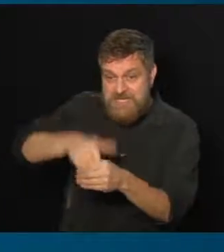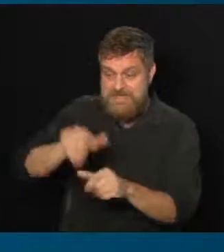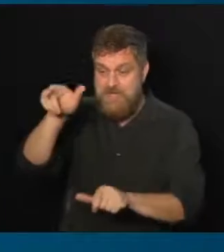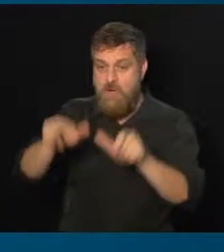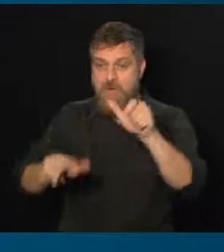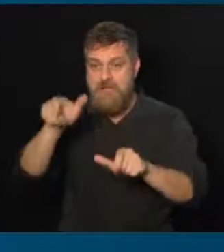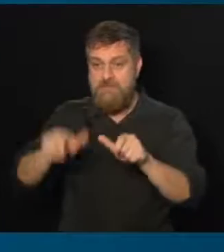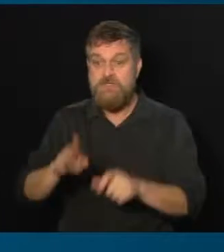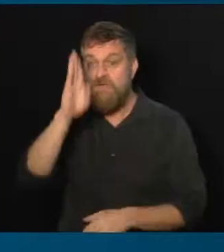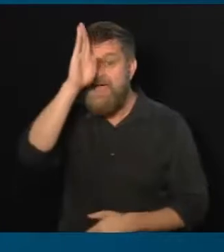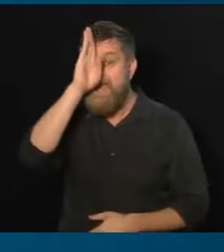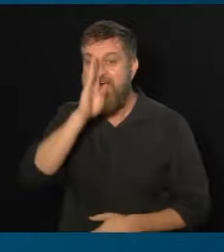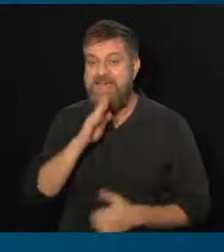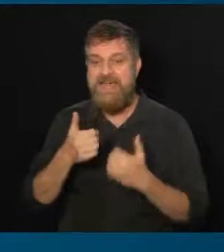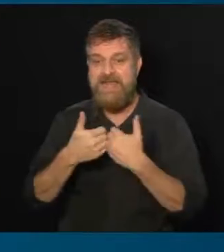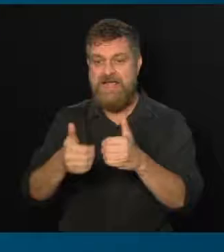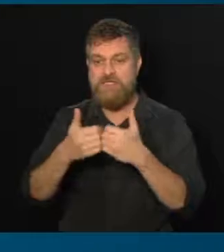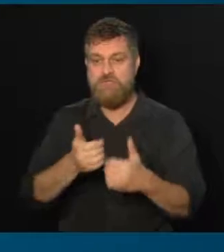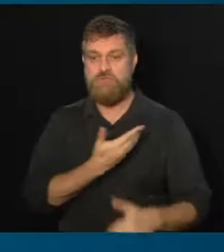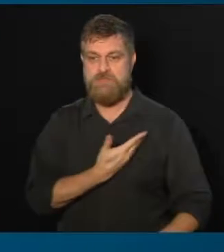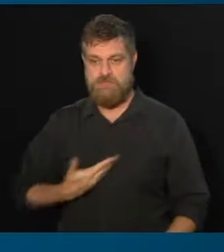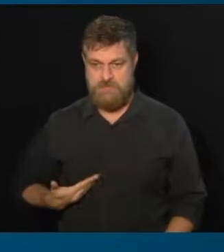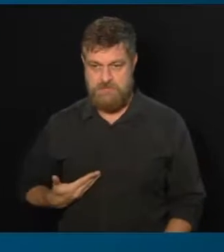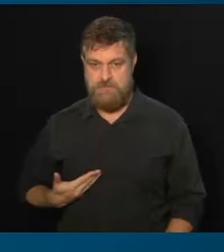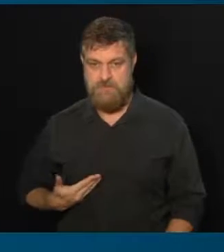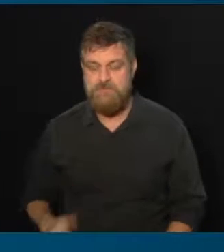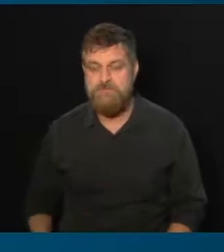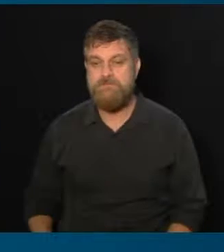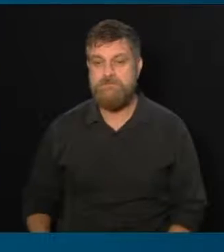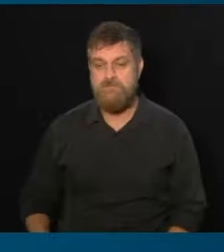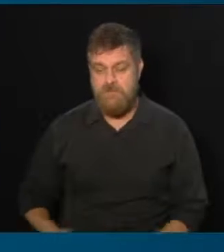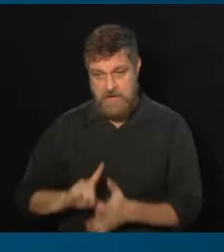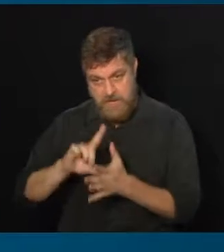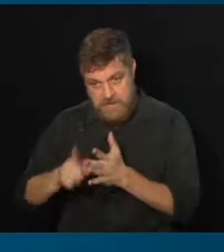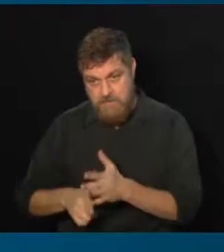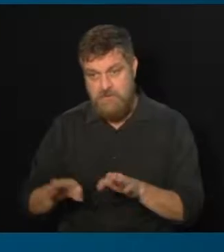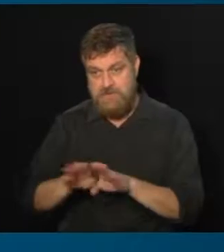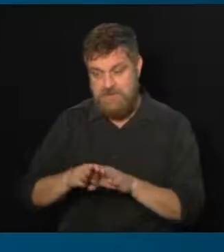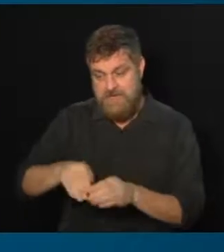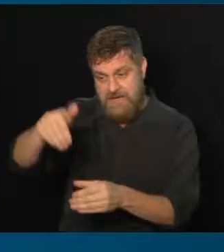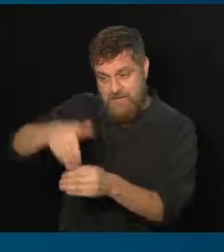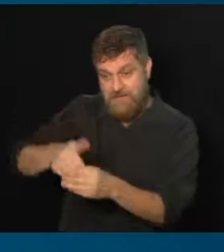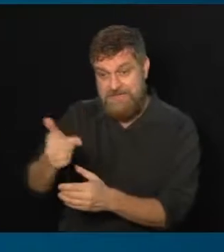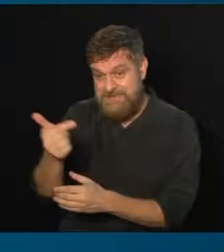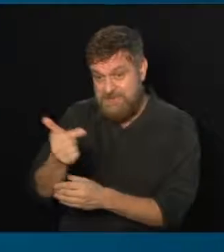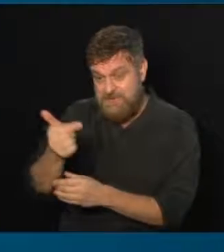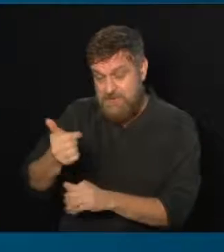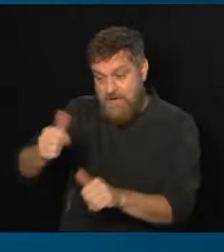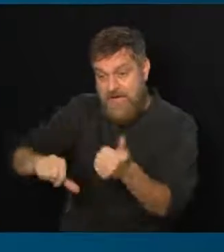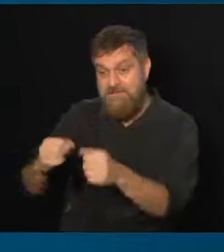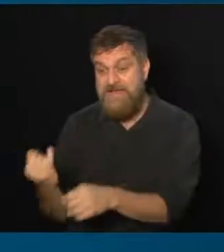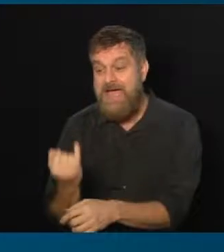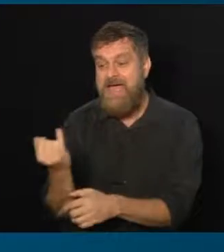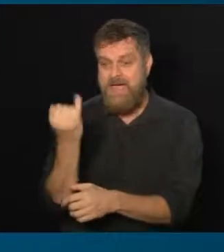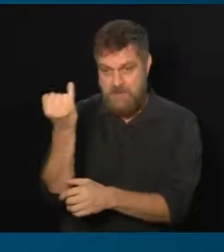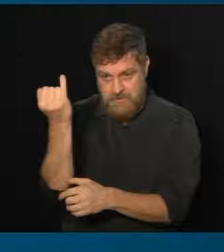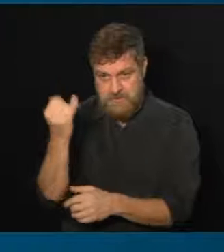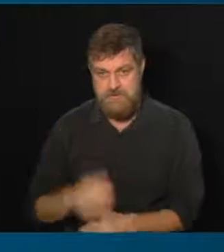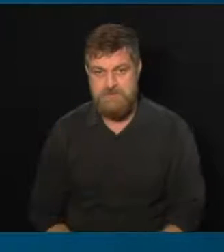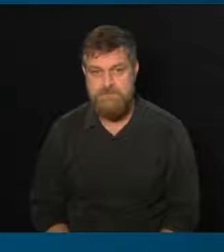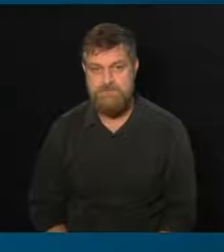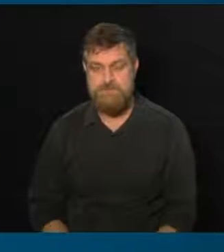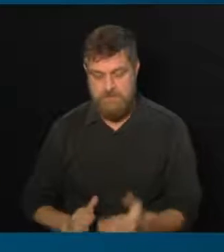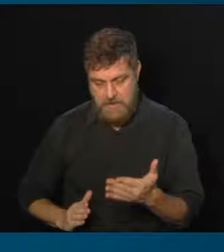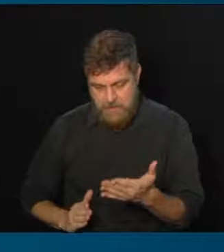ou plebiscitos no município de Campinas. A matéria deve passar ainda por um segundo turno de votação. Aprovado em